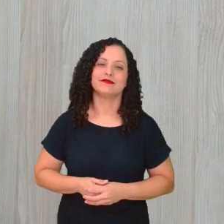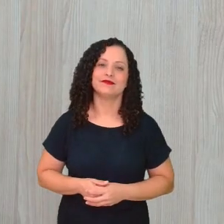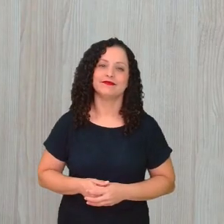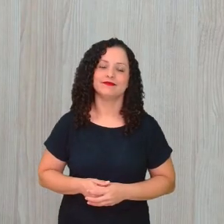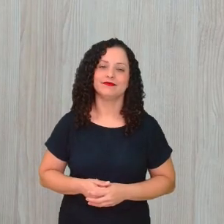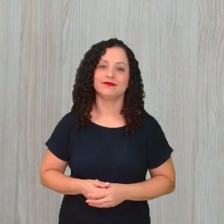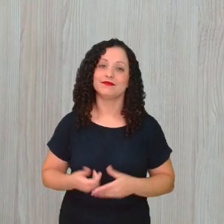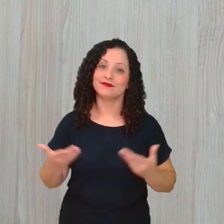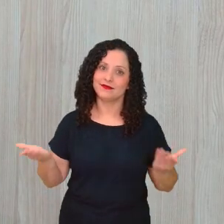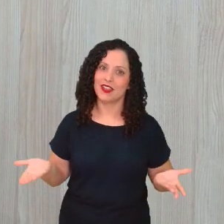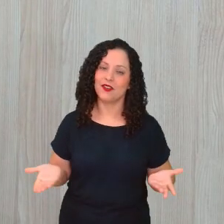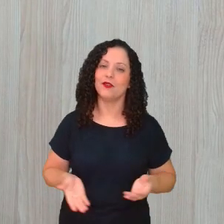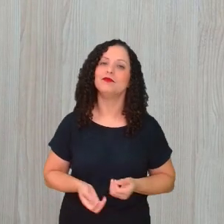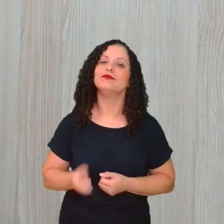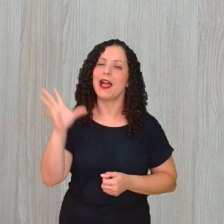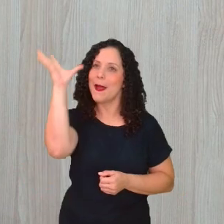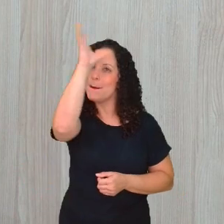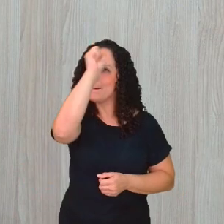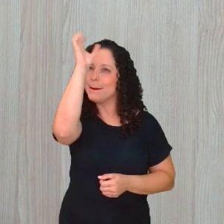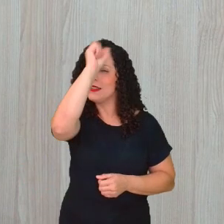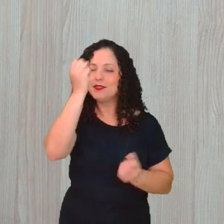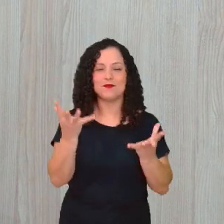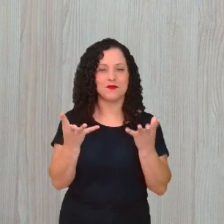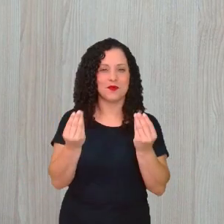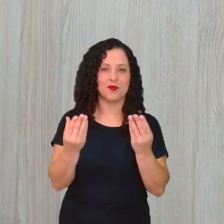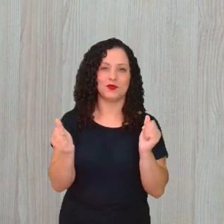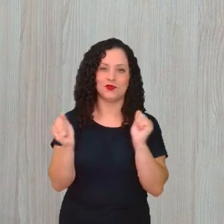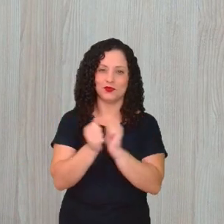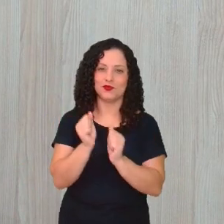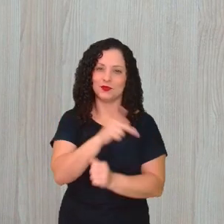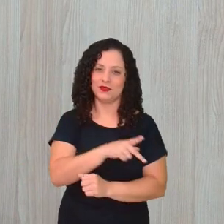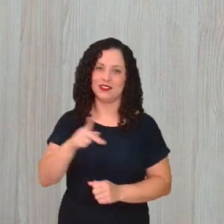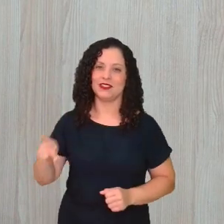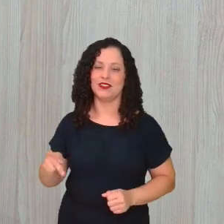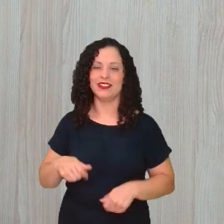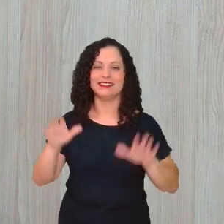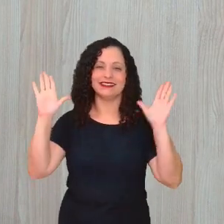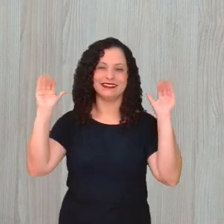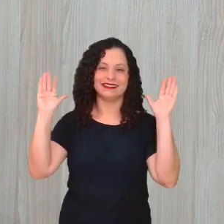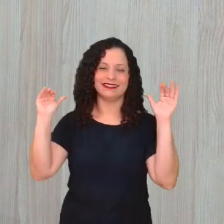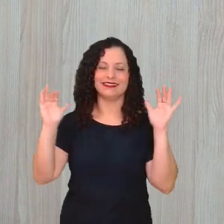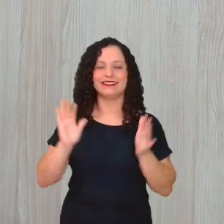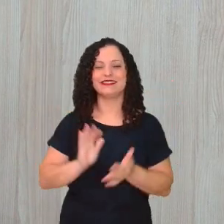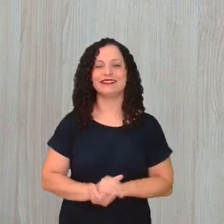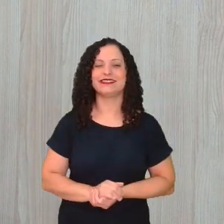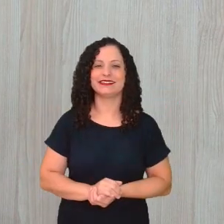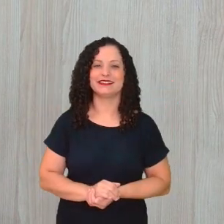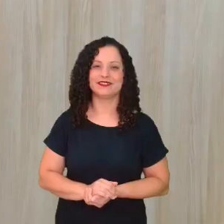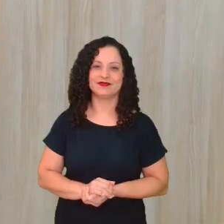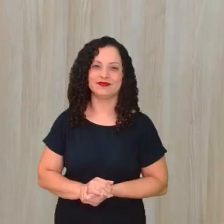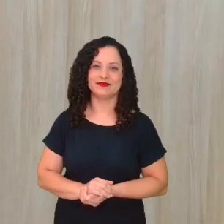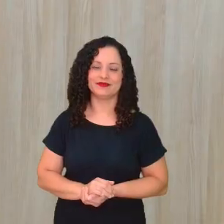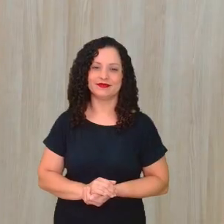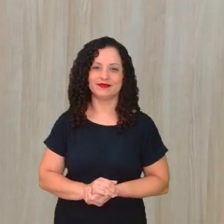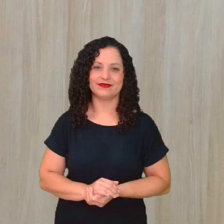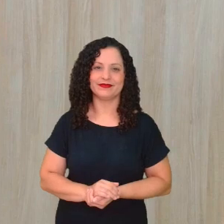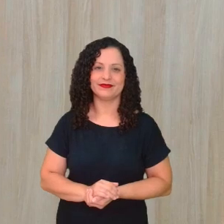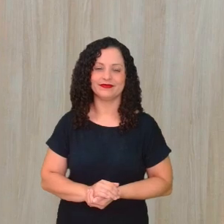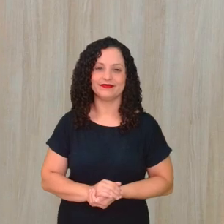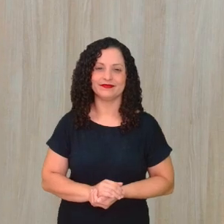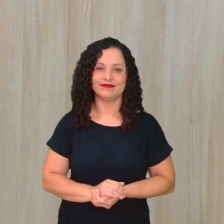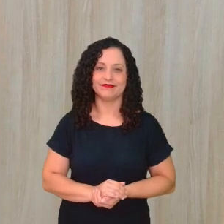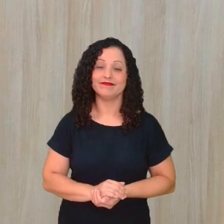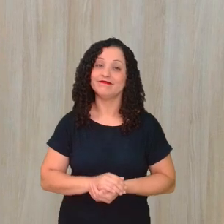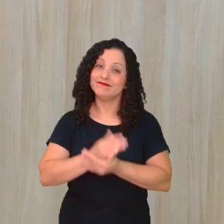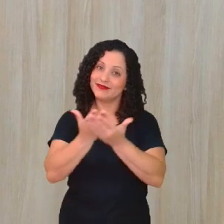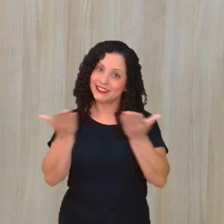como eu disse, né? A gente aprende um bocado aqui com a professora Vanessa. Tchau, tchau, pessoal. Até a próxima aula. Pois é, gente. Eu